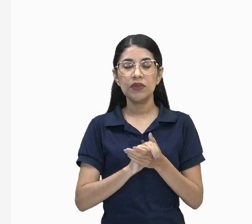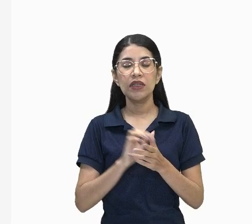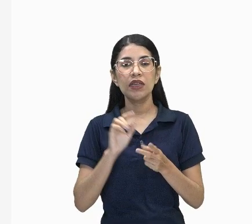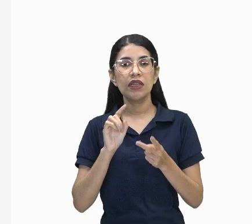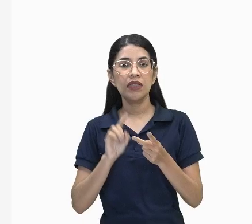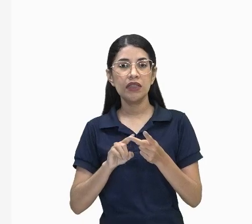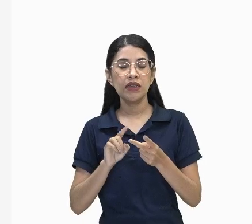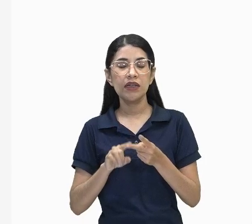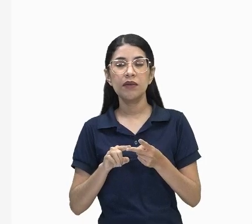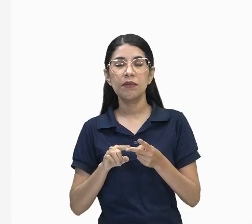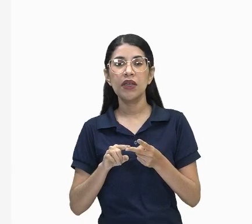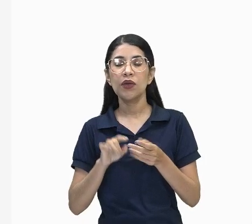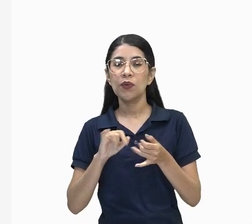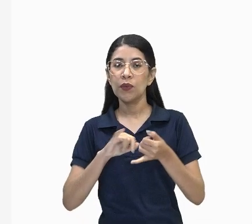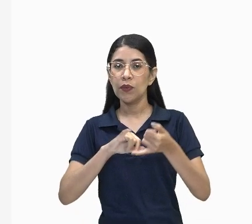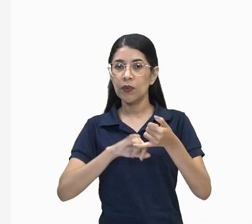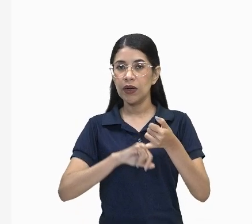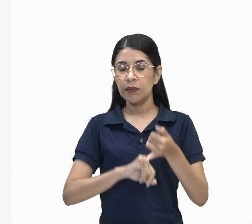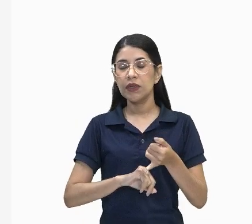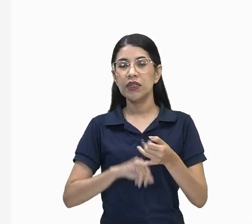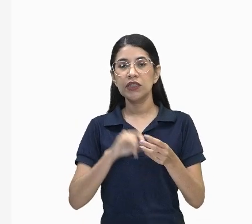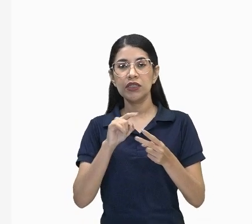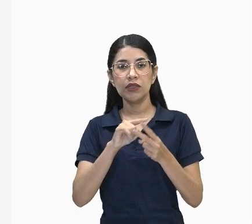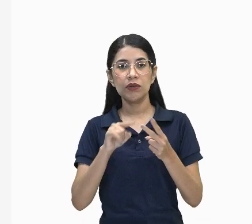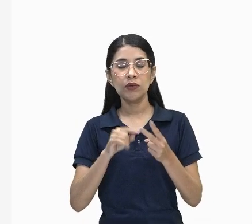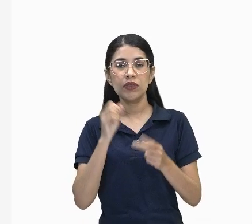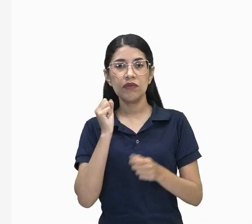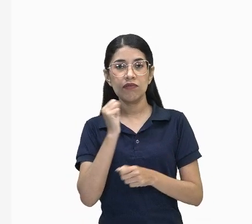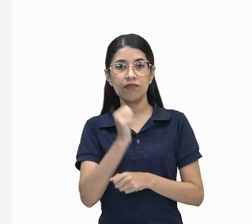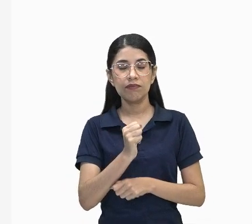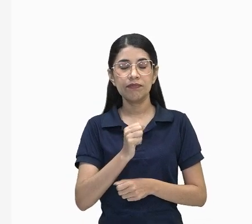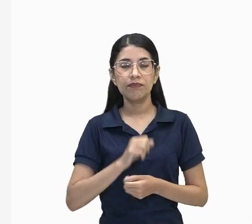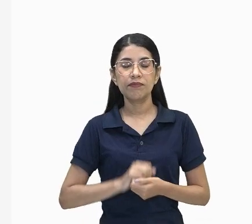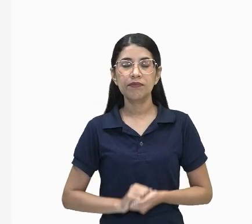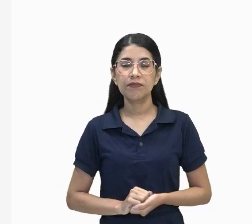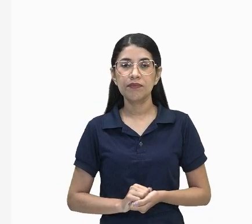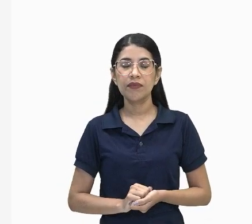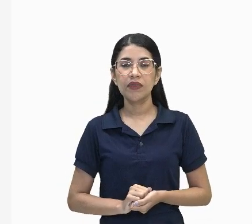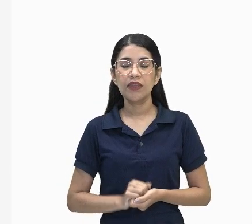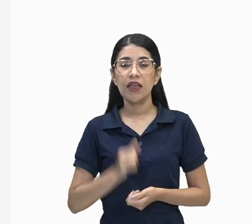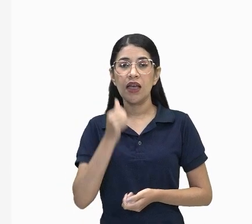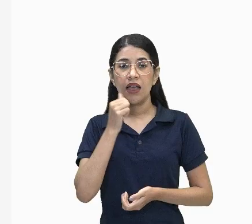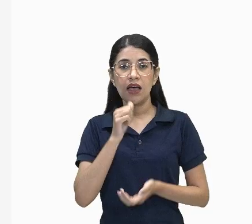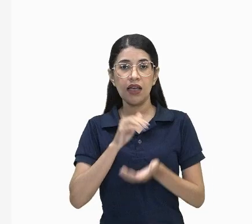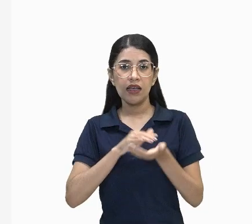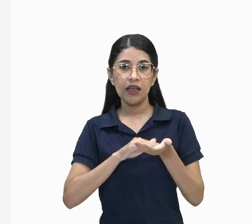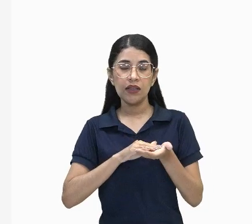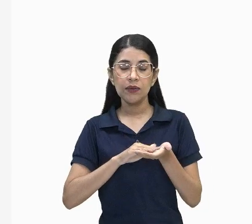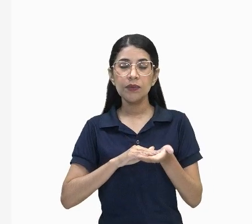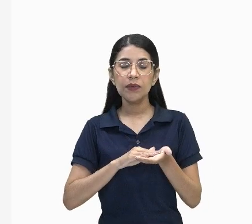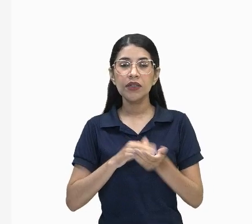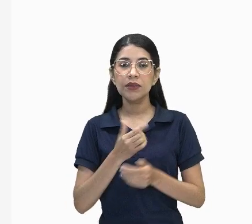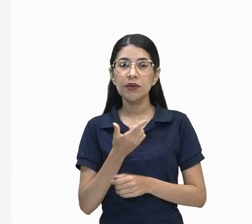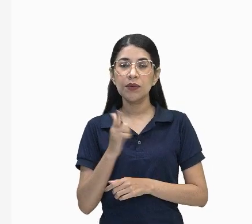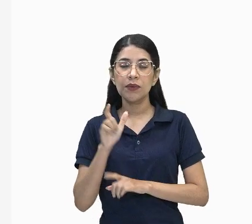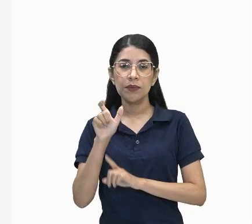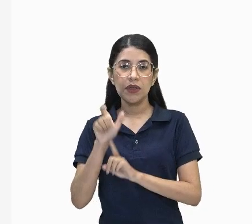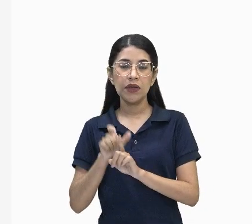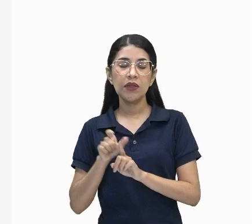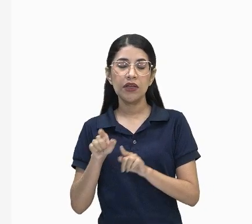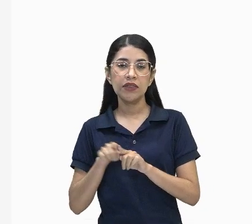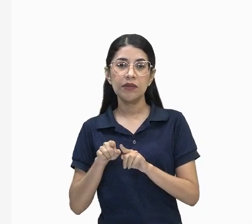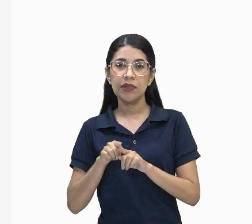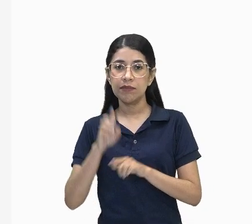traição, a Rita, e mata o Camilo. A cartomante é o outro personagem